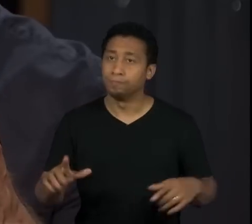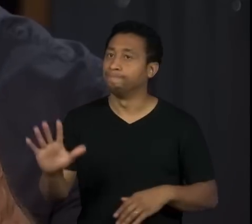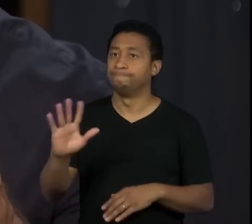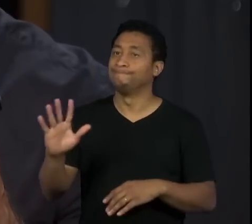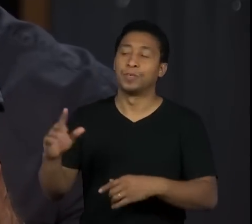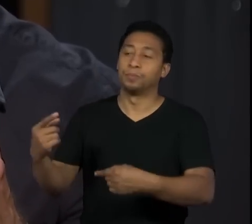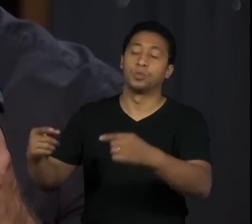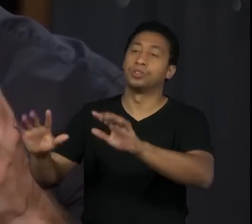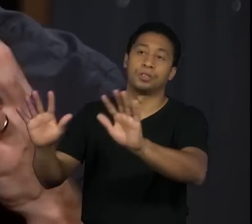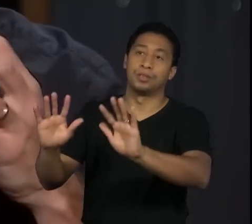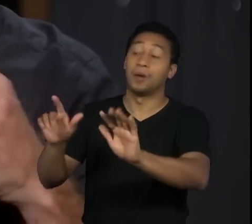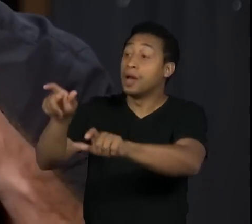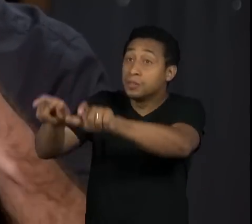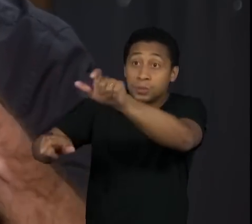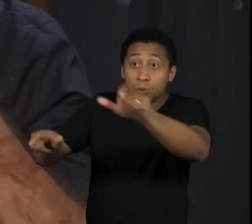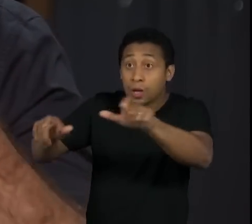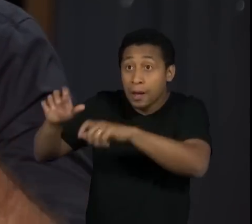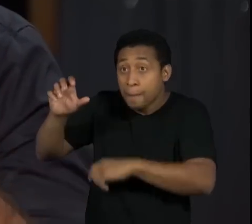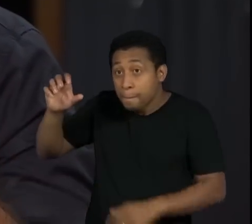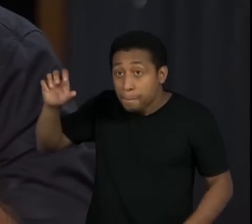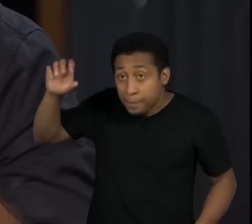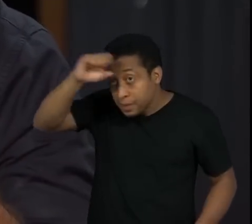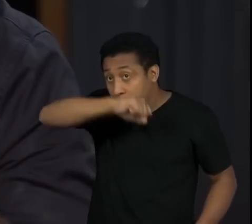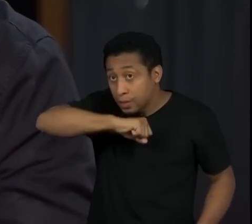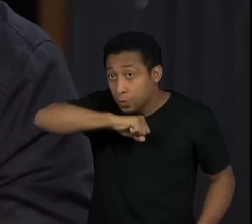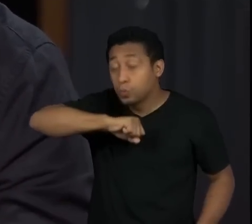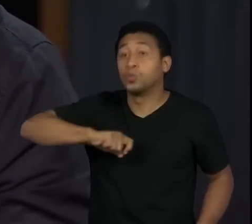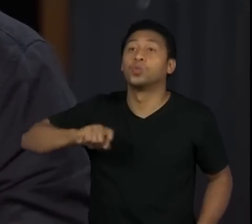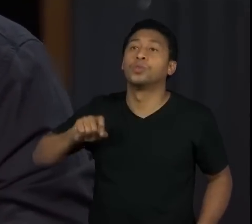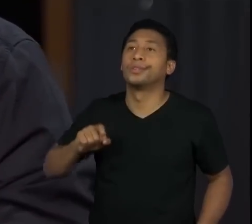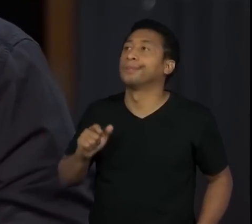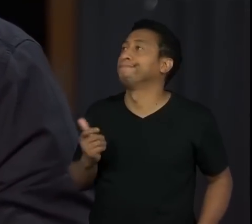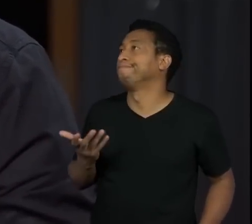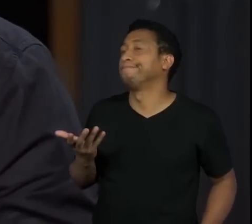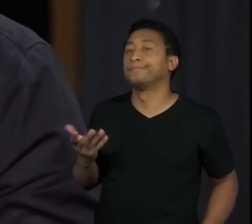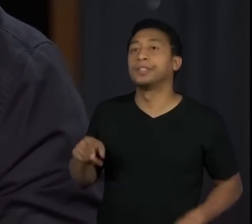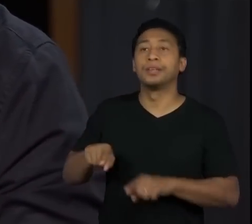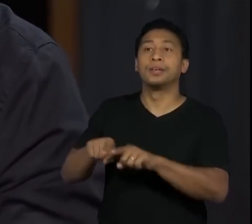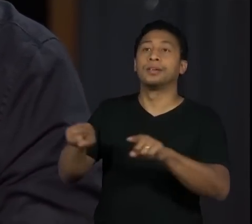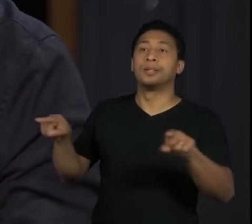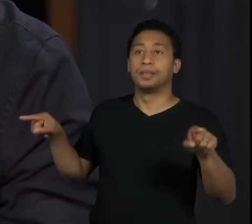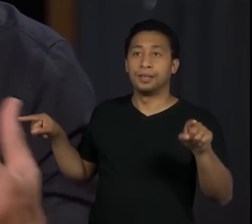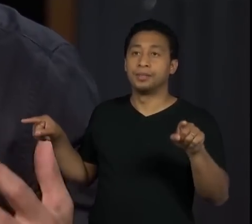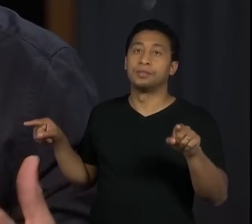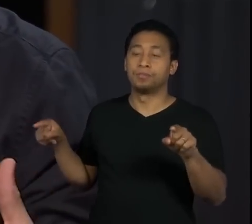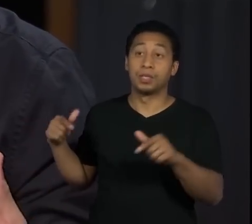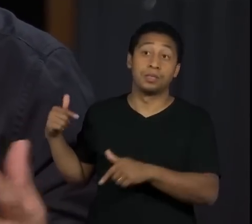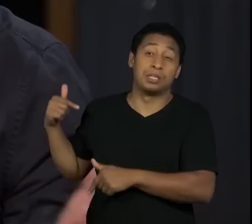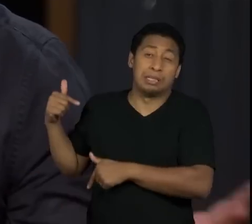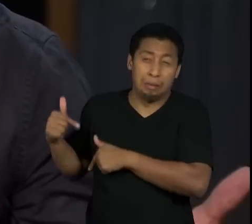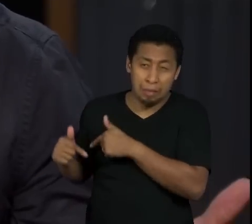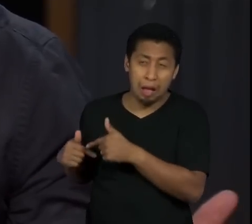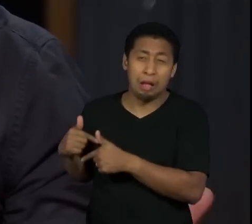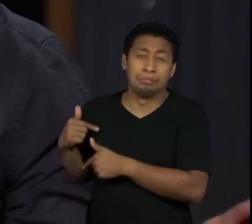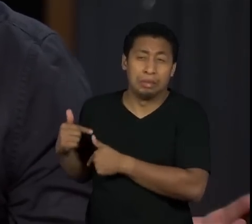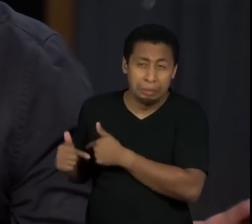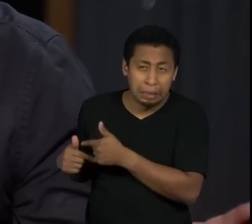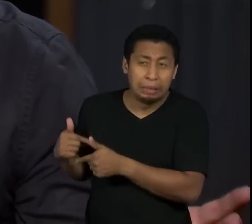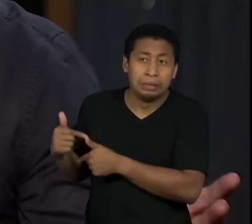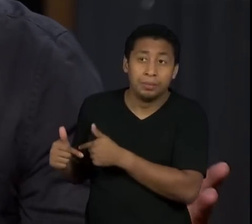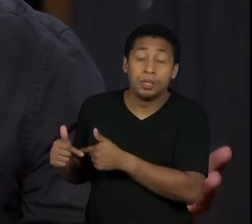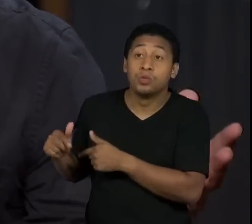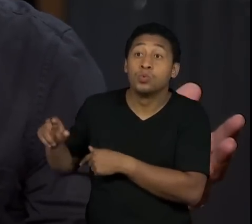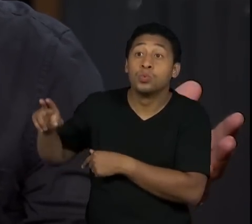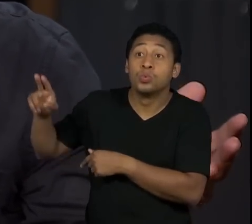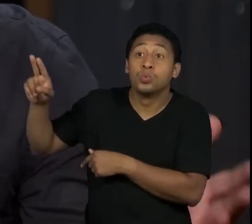pessoas aprender ressentimento da condição. Ou seja, são pessoas que trabalham uma vida inteira. Outro dia recebi uma